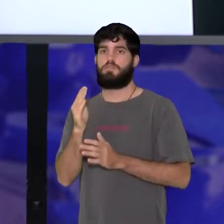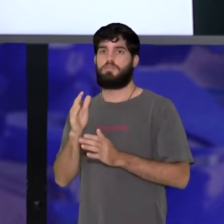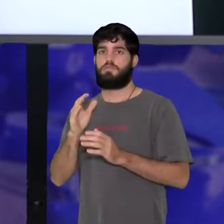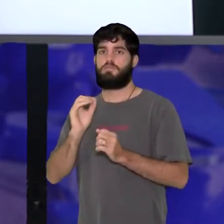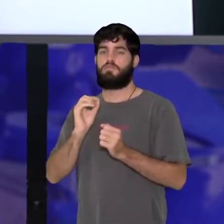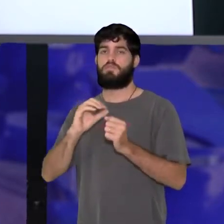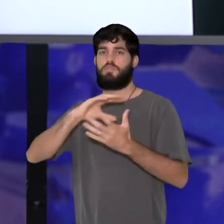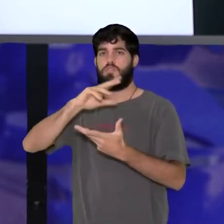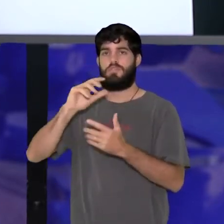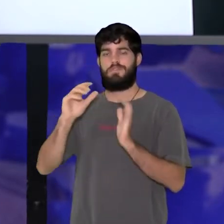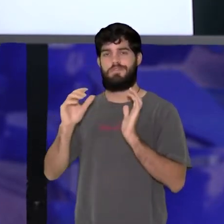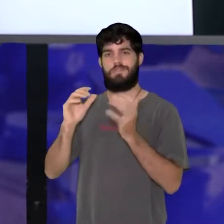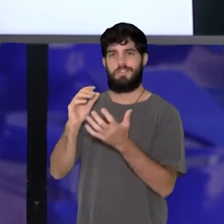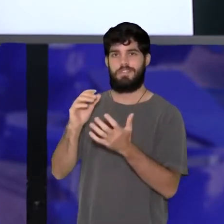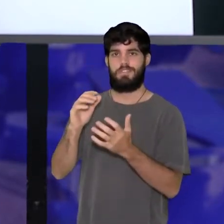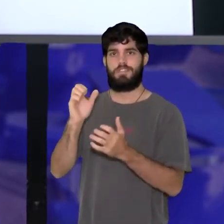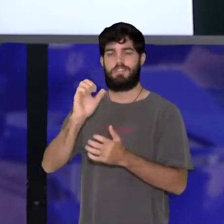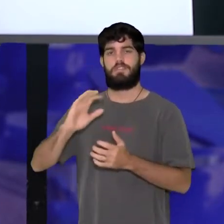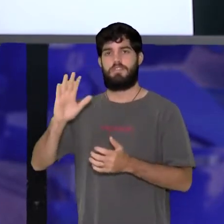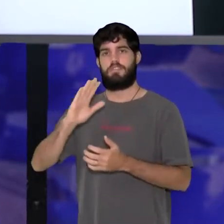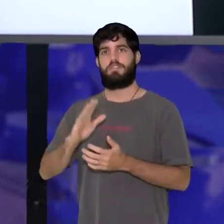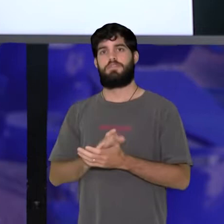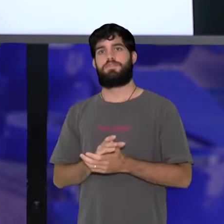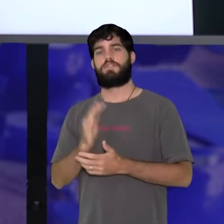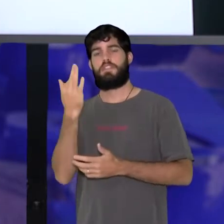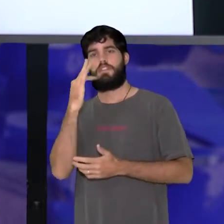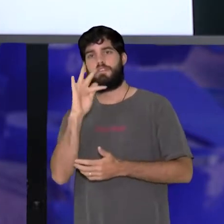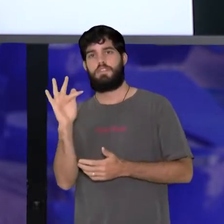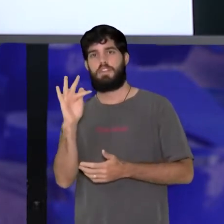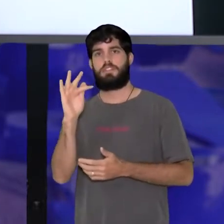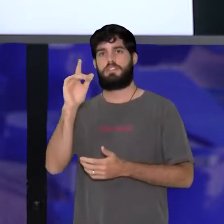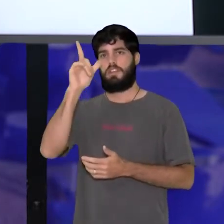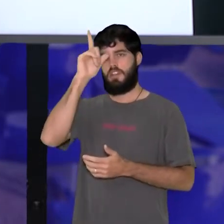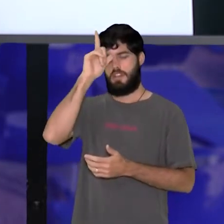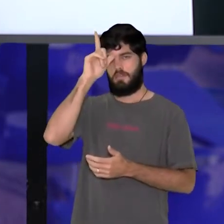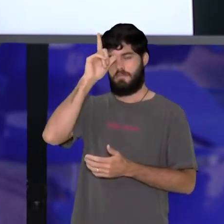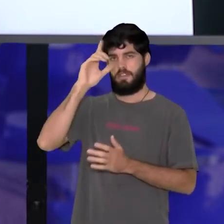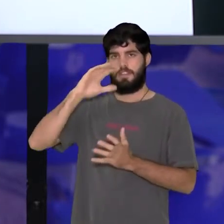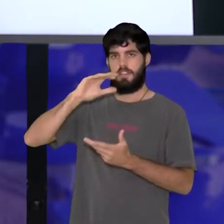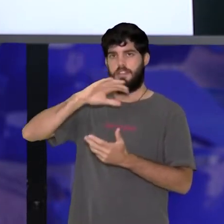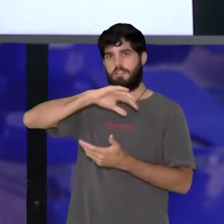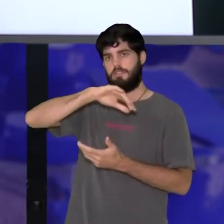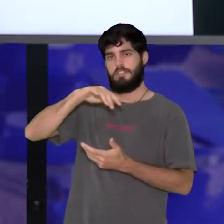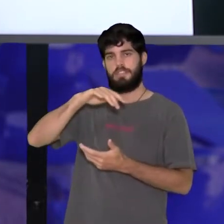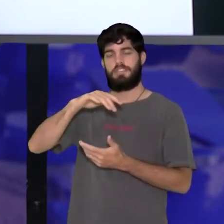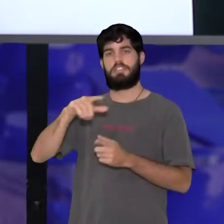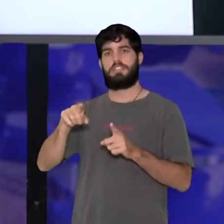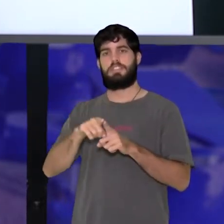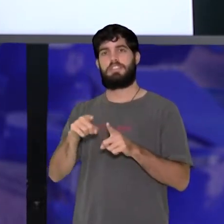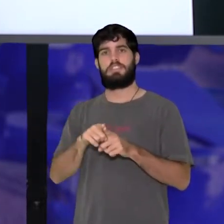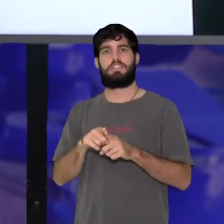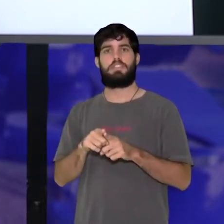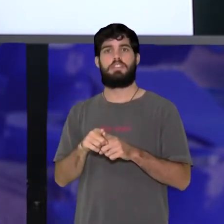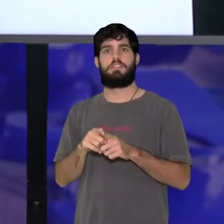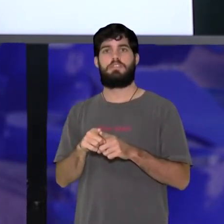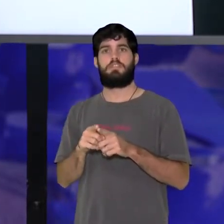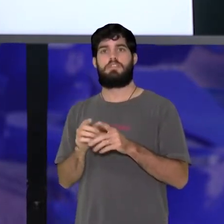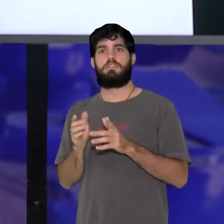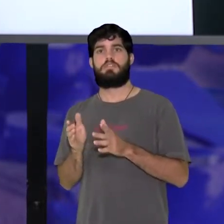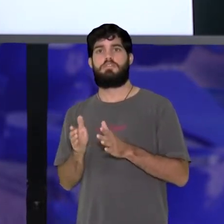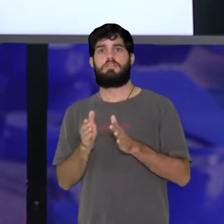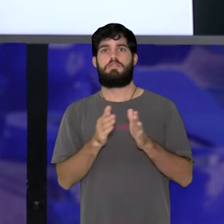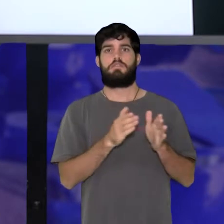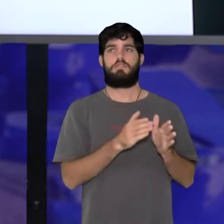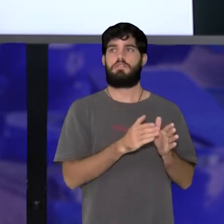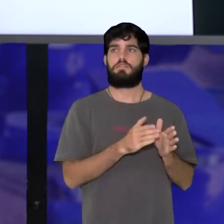Ocidente europeu, Inglaterra, França, Alemanha Ocidental, Holanda, estes passam a fazer parte de